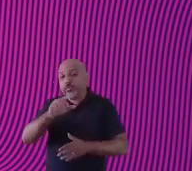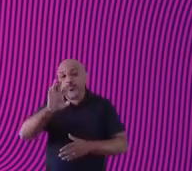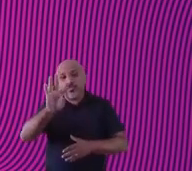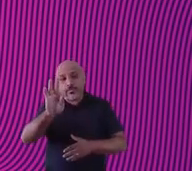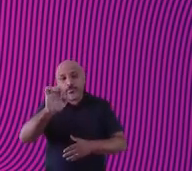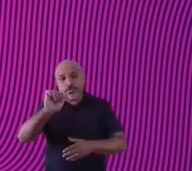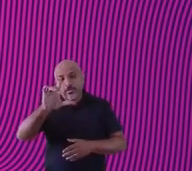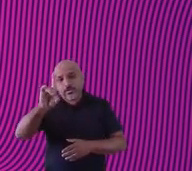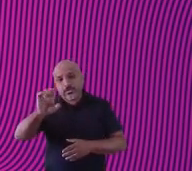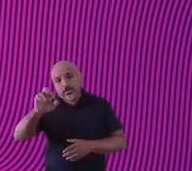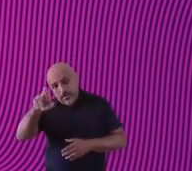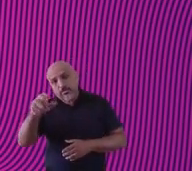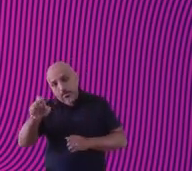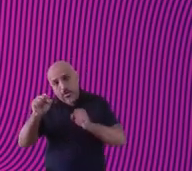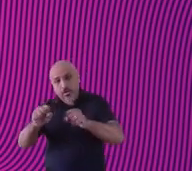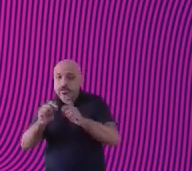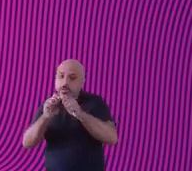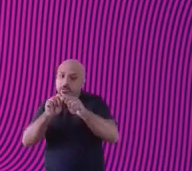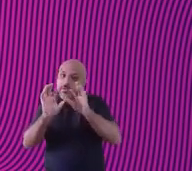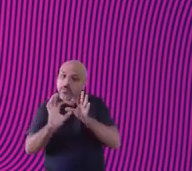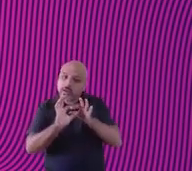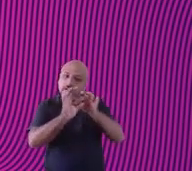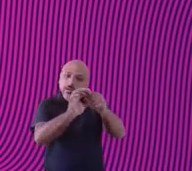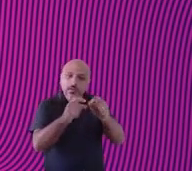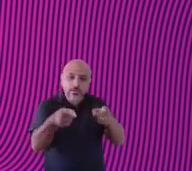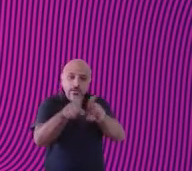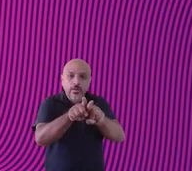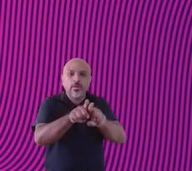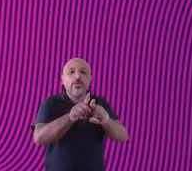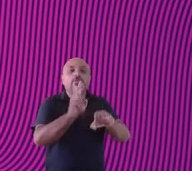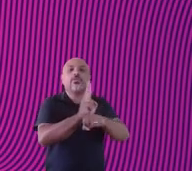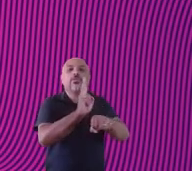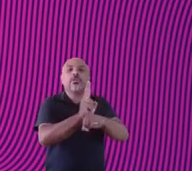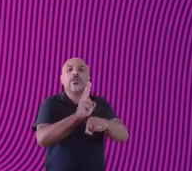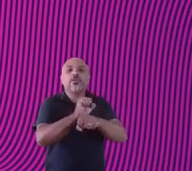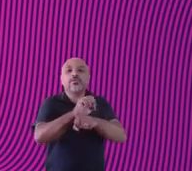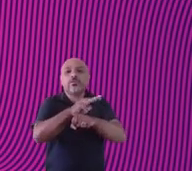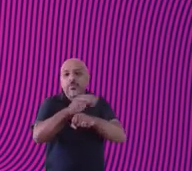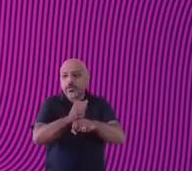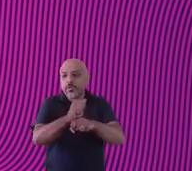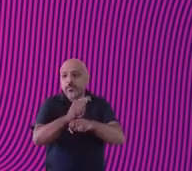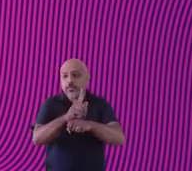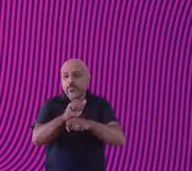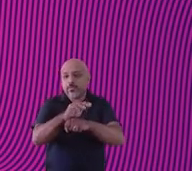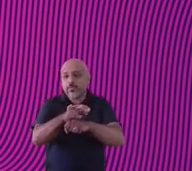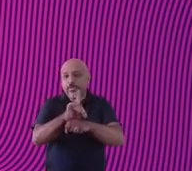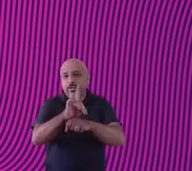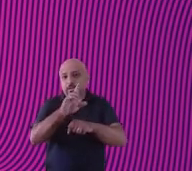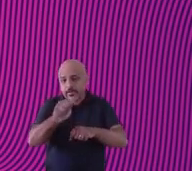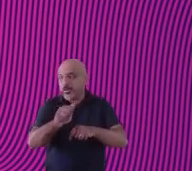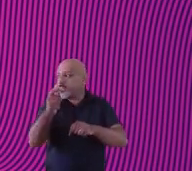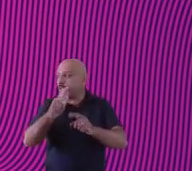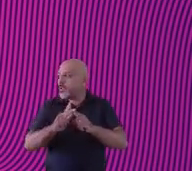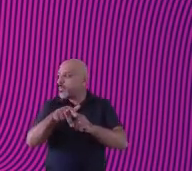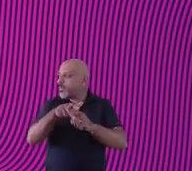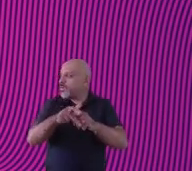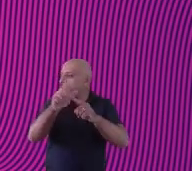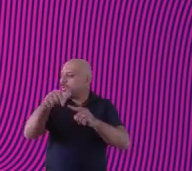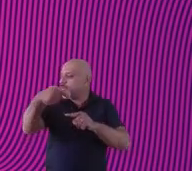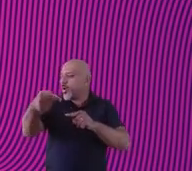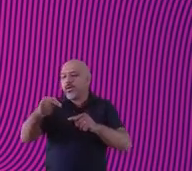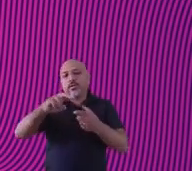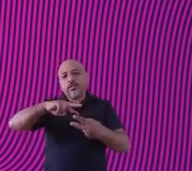a a fazer ia vir atualmente associar o inibidor de protease soma a lenalidomida na manutenção pós